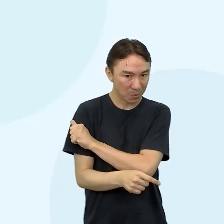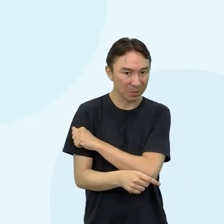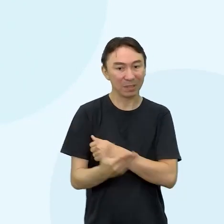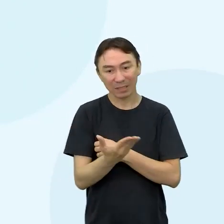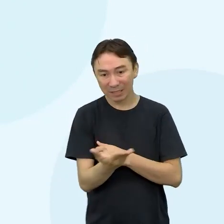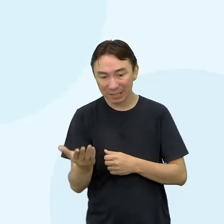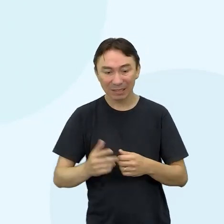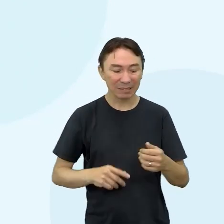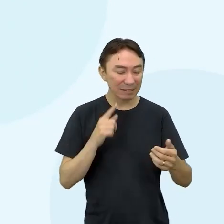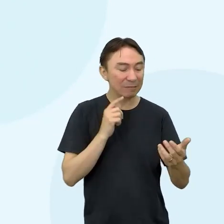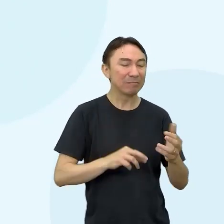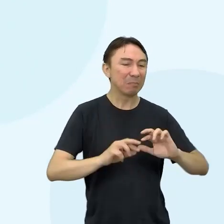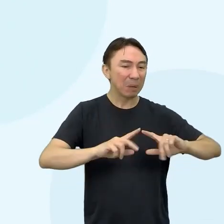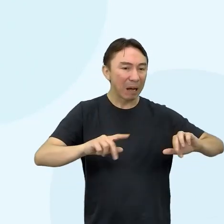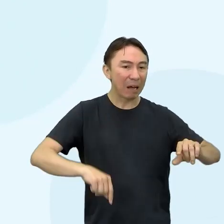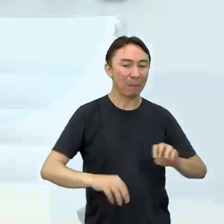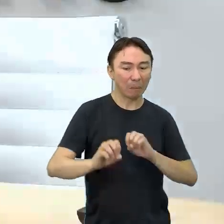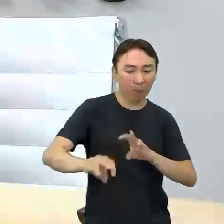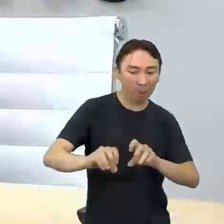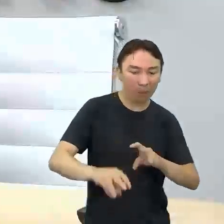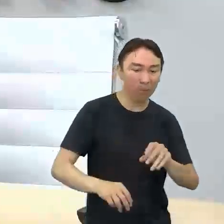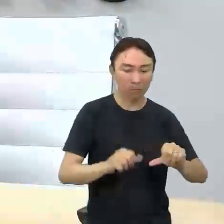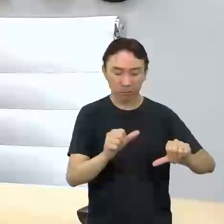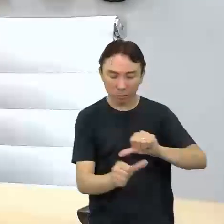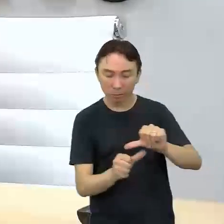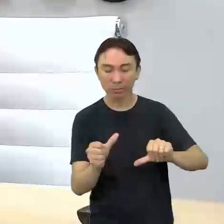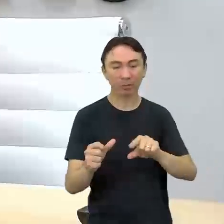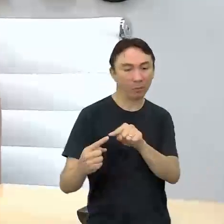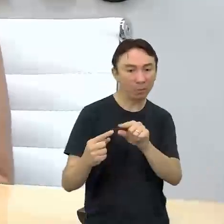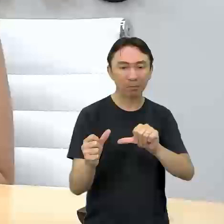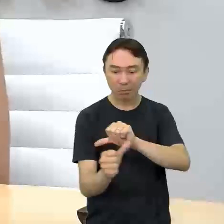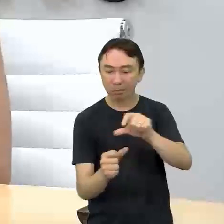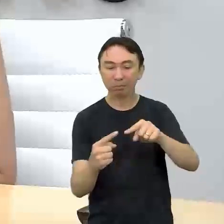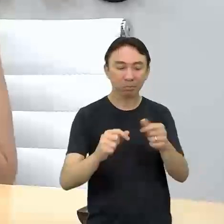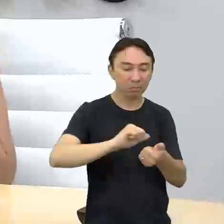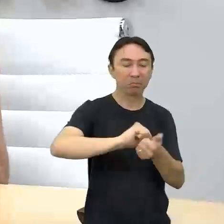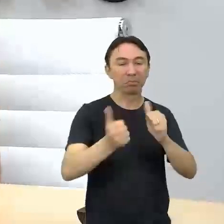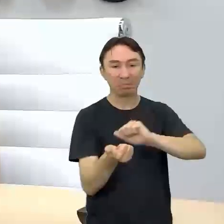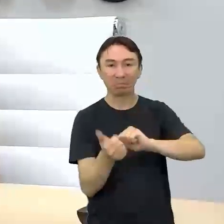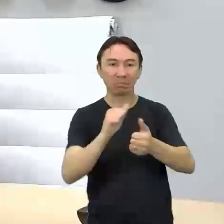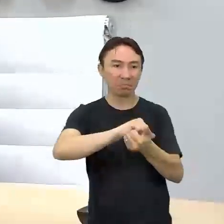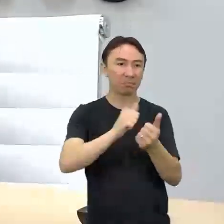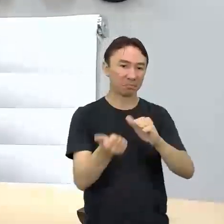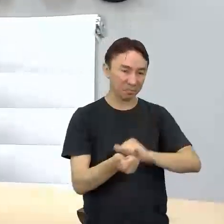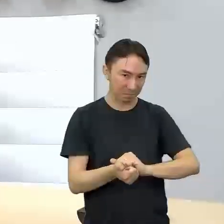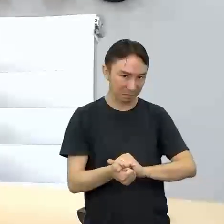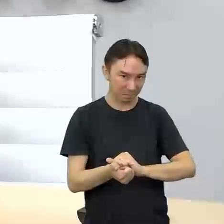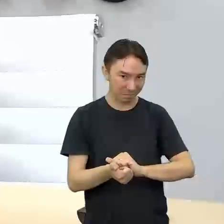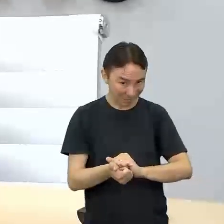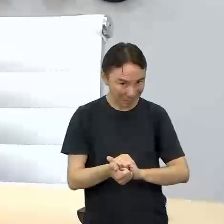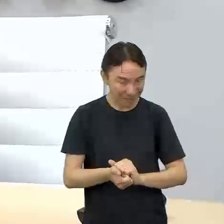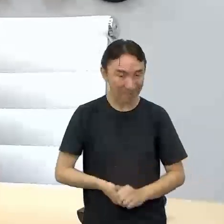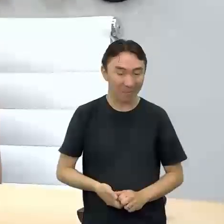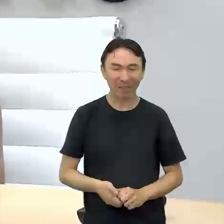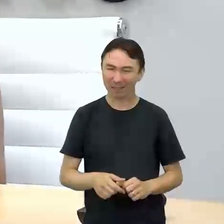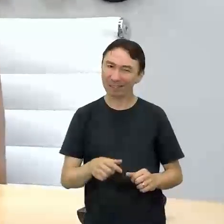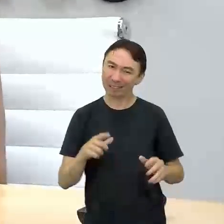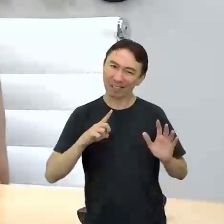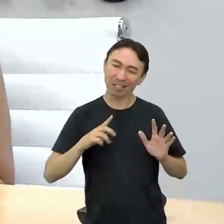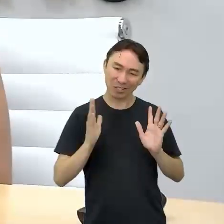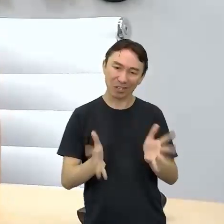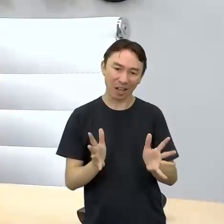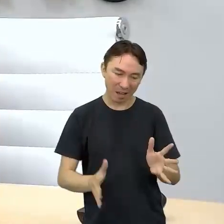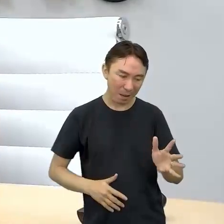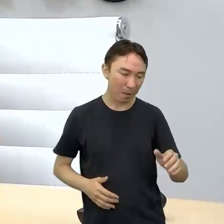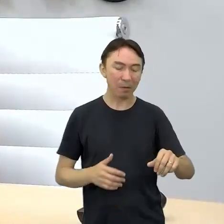as propostas de trabalho. Fora essas competências e habilidades aí dos profissionais da educação, a gente vai falar então um pouquinho